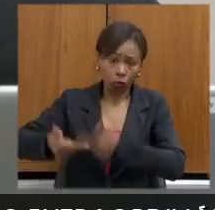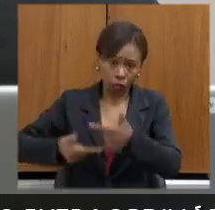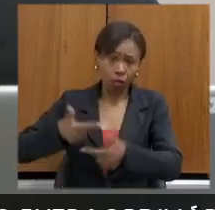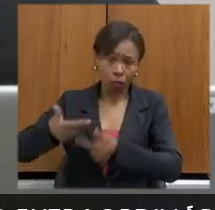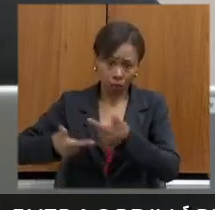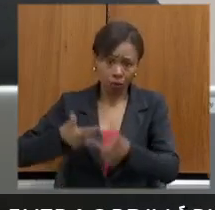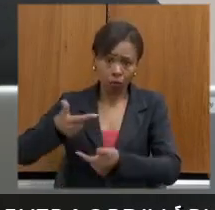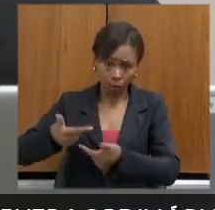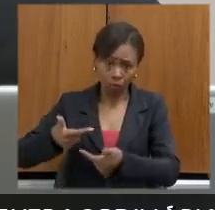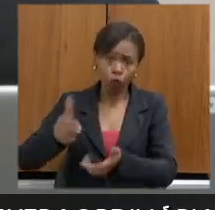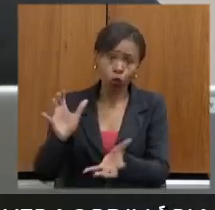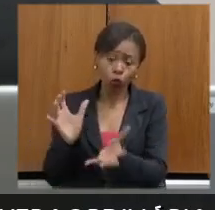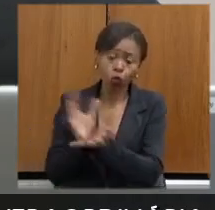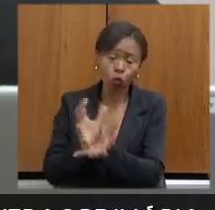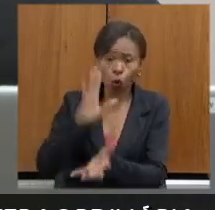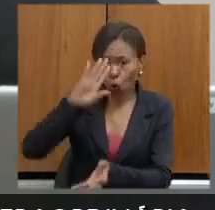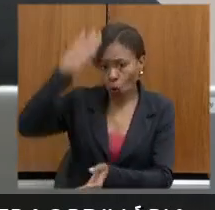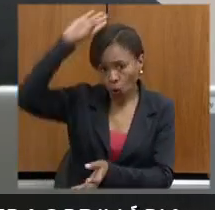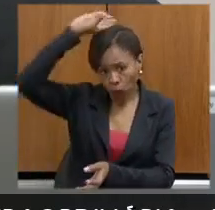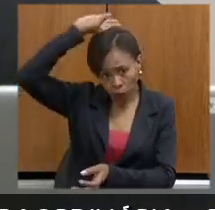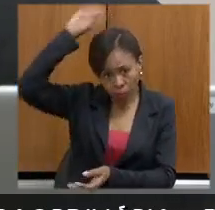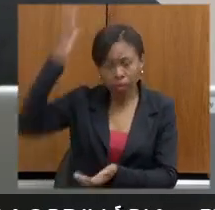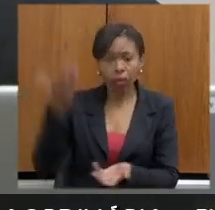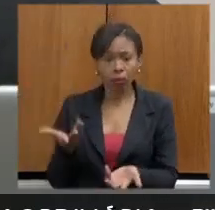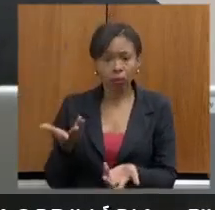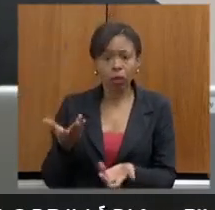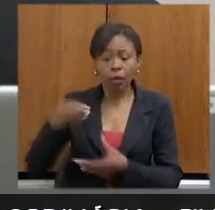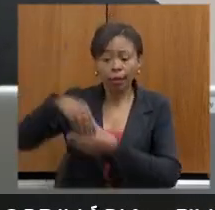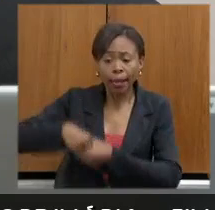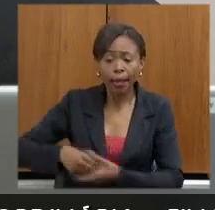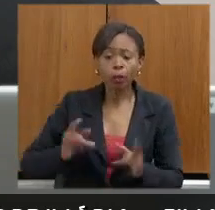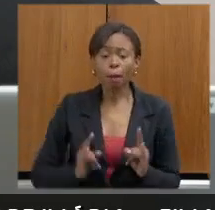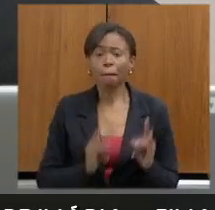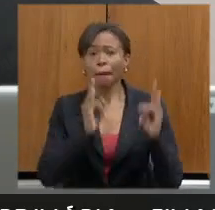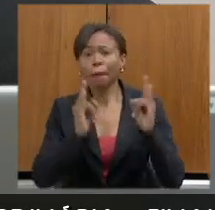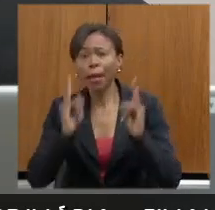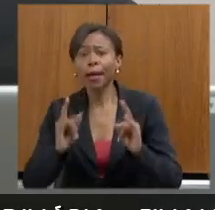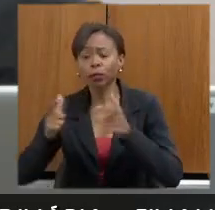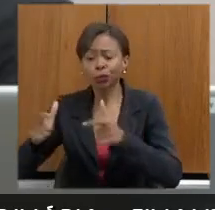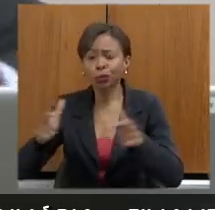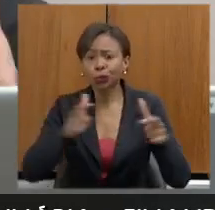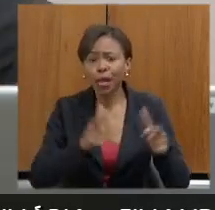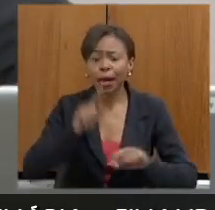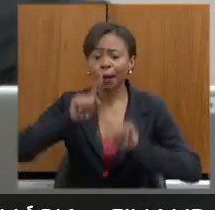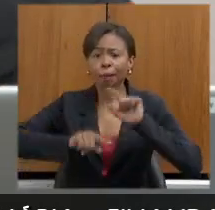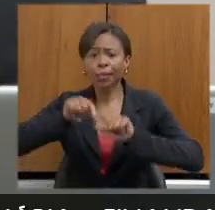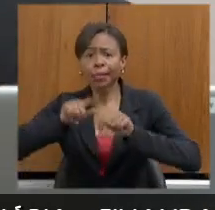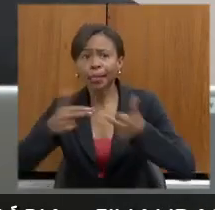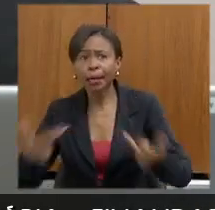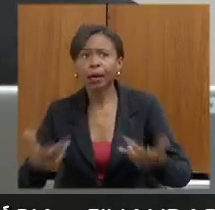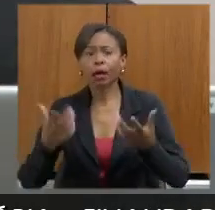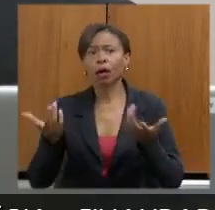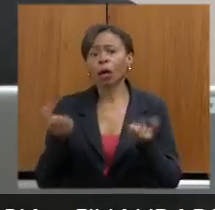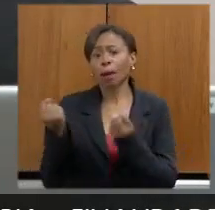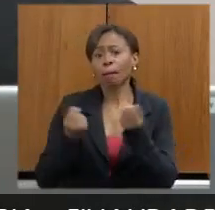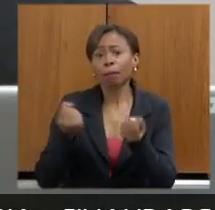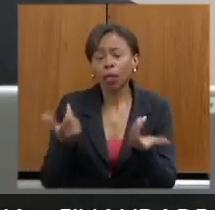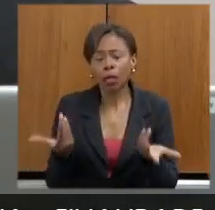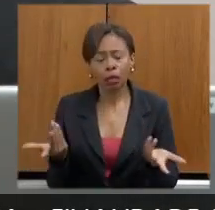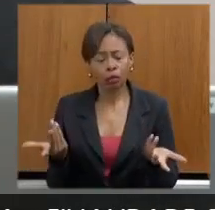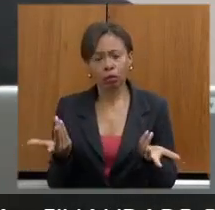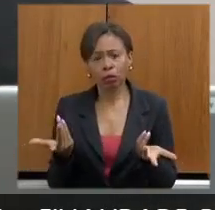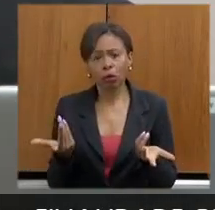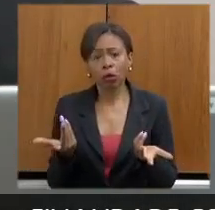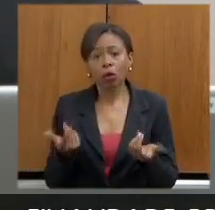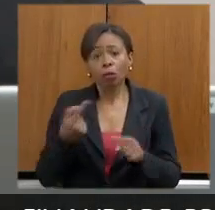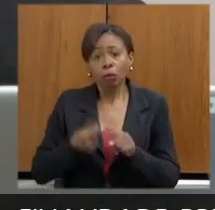dos Bombeiros Militares instalações físicas viaturas equipamentos de proteção individual ressaltando que esta